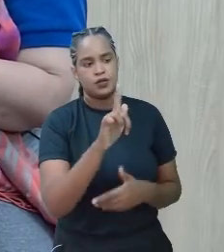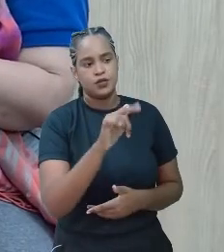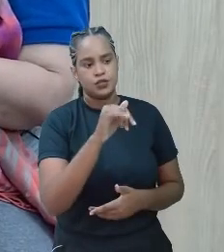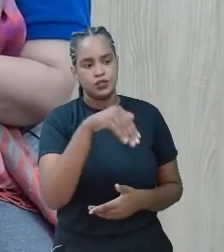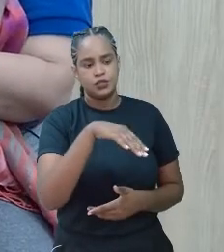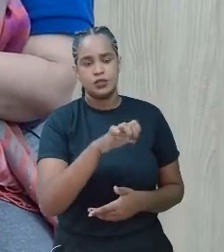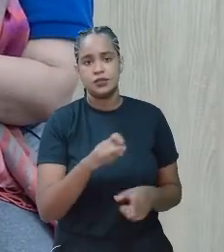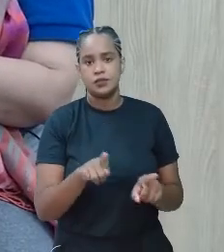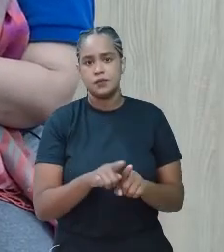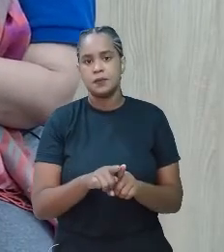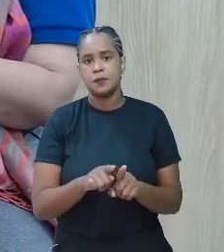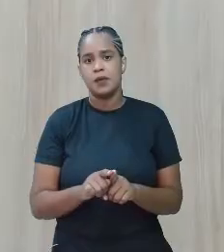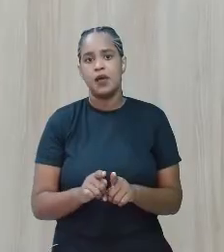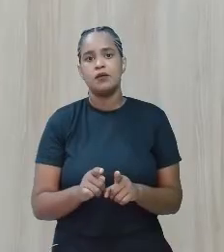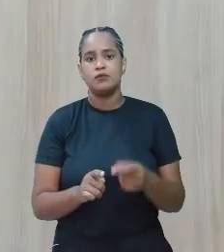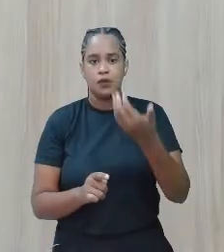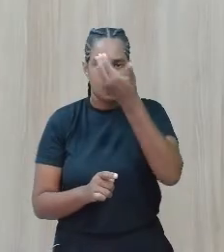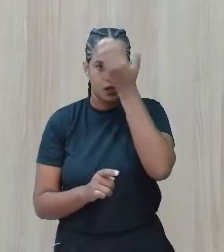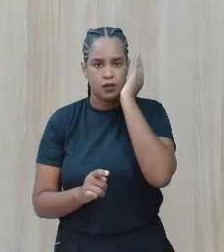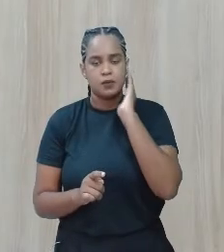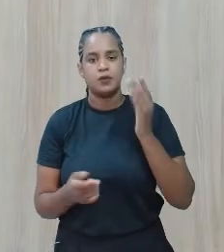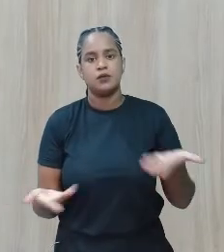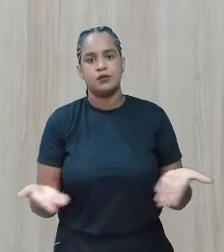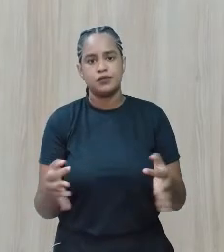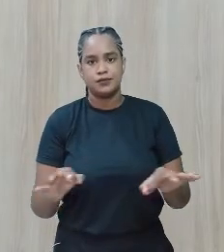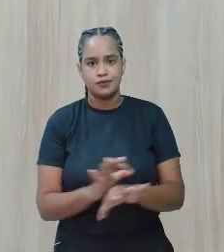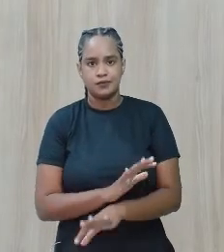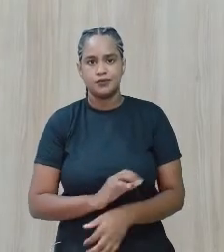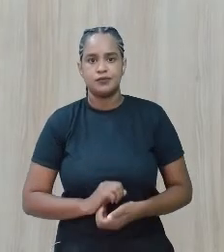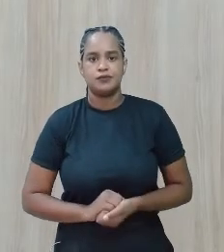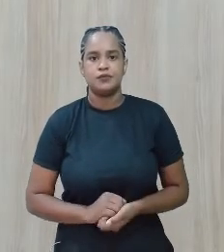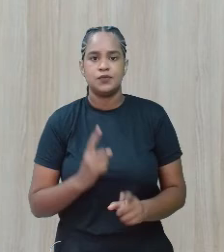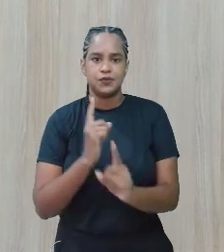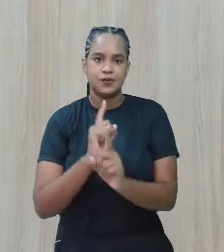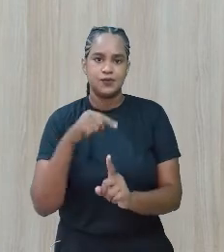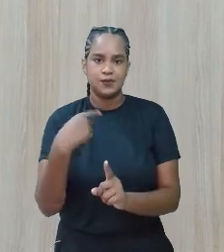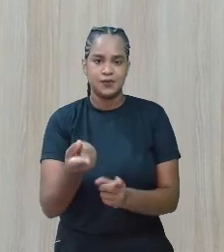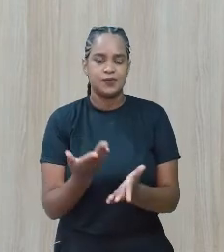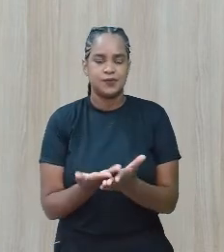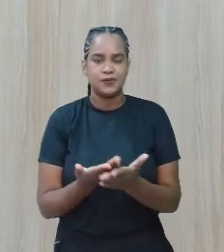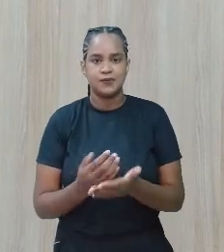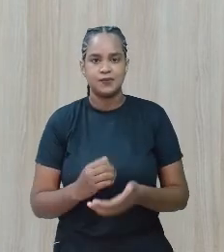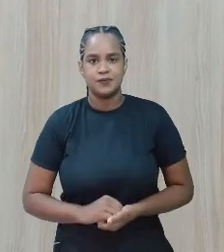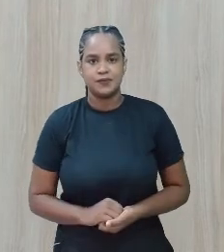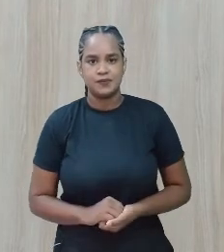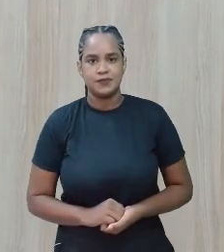aqui, a Amanda também, e a gente está encerrando. Até sexta-feira.